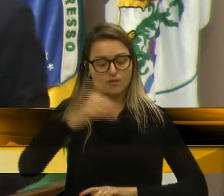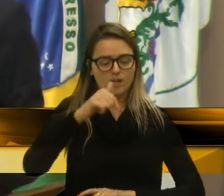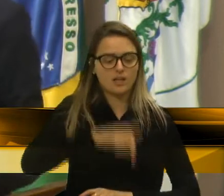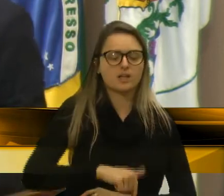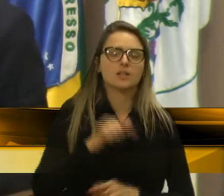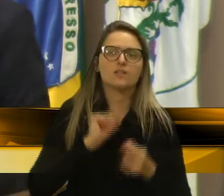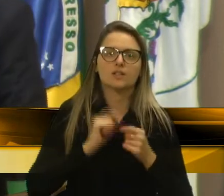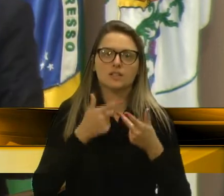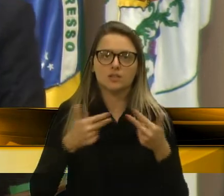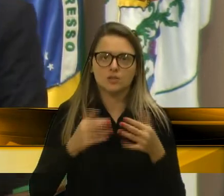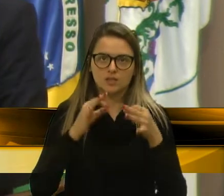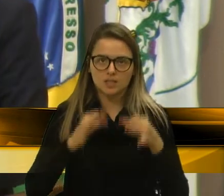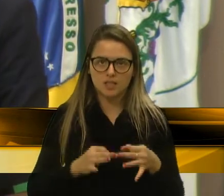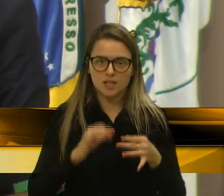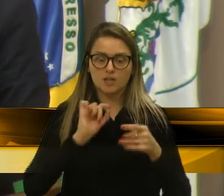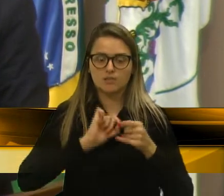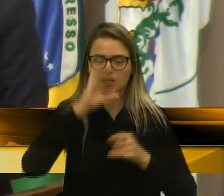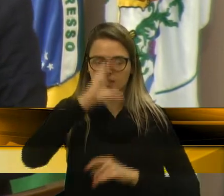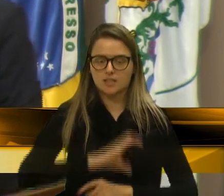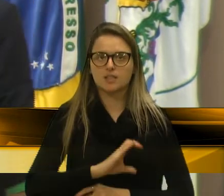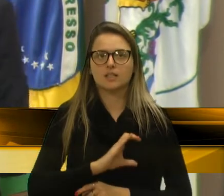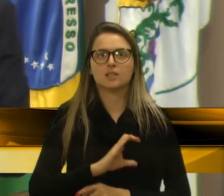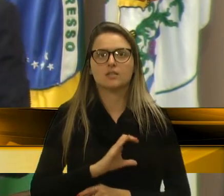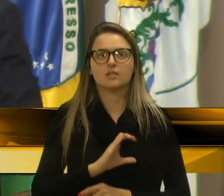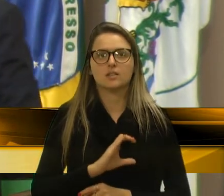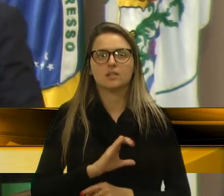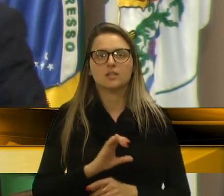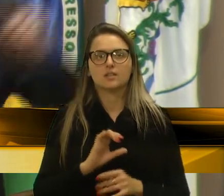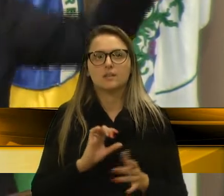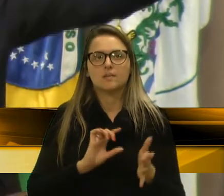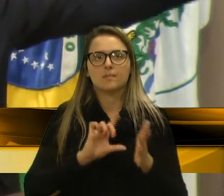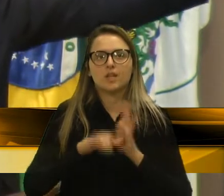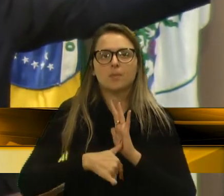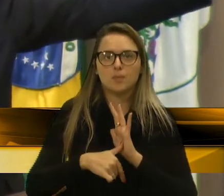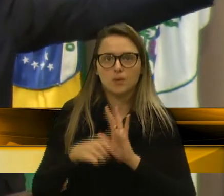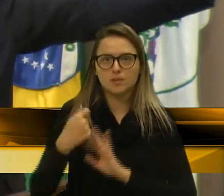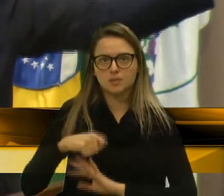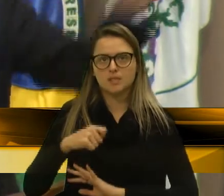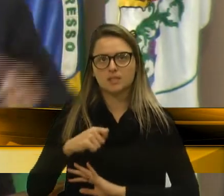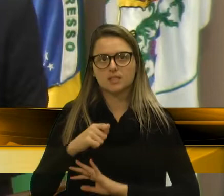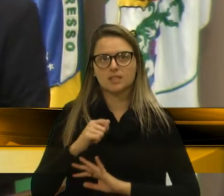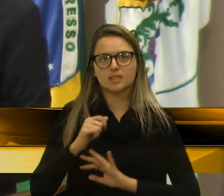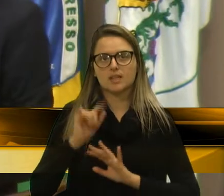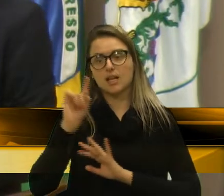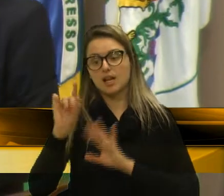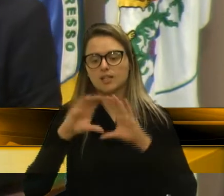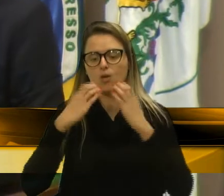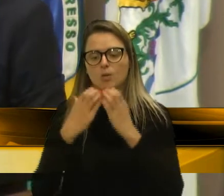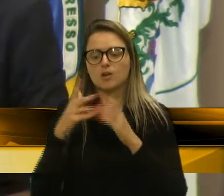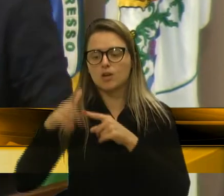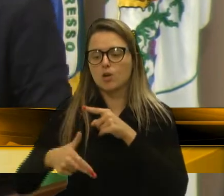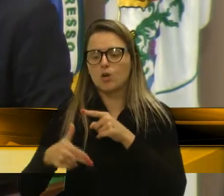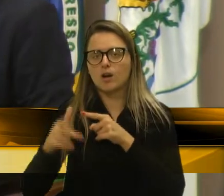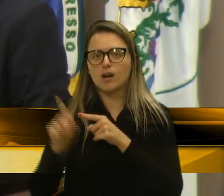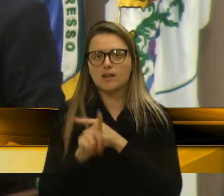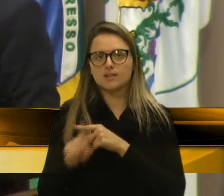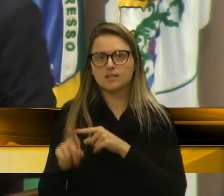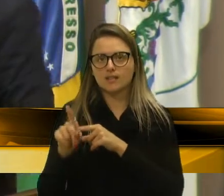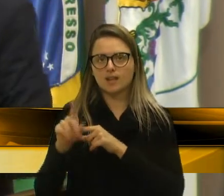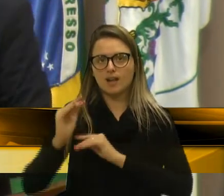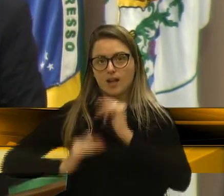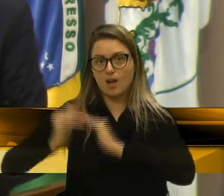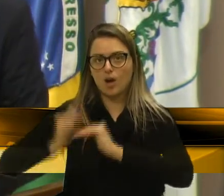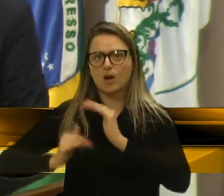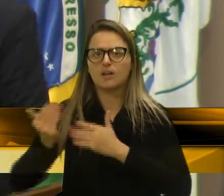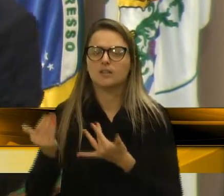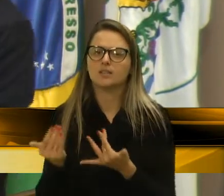correto, exercer sua cidadania, e aí ele tem que sentir o efeito lá na comunidade de cortar obras. Então, ou seja, o